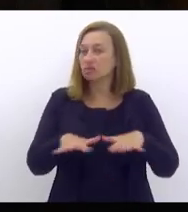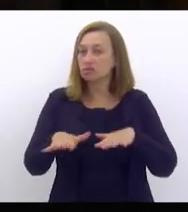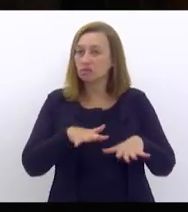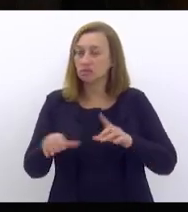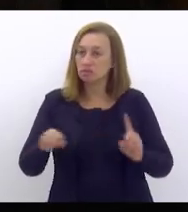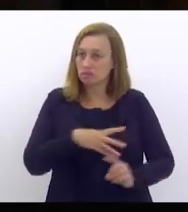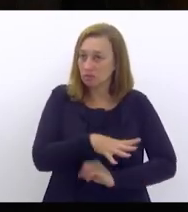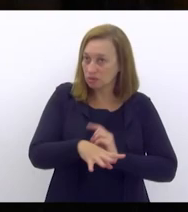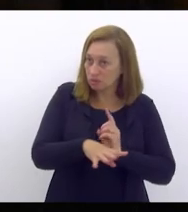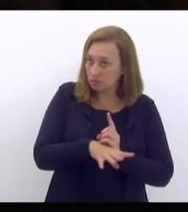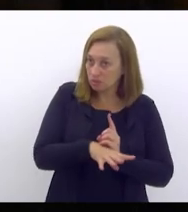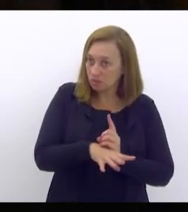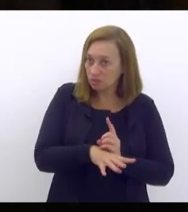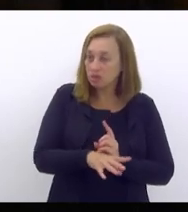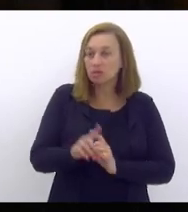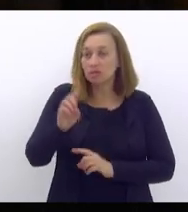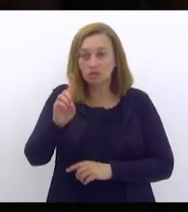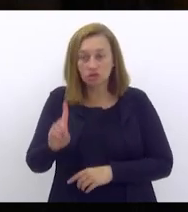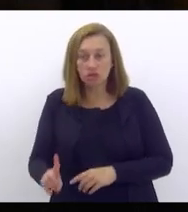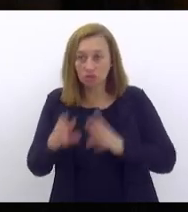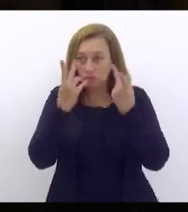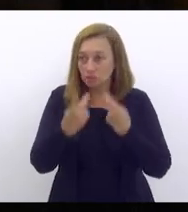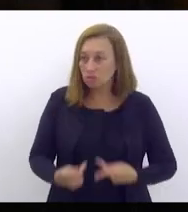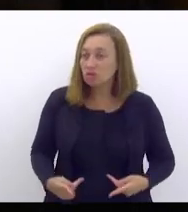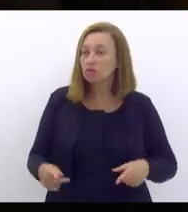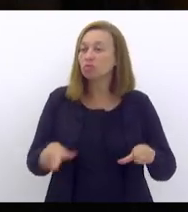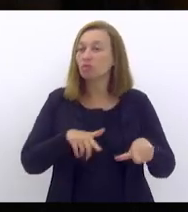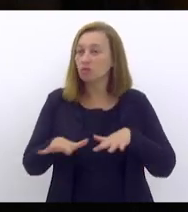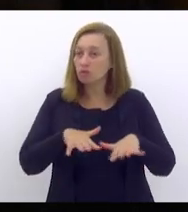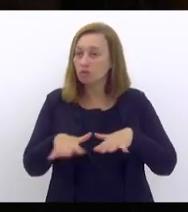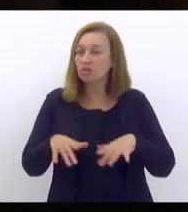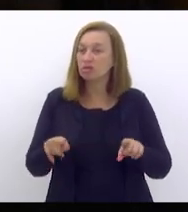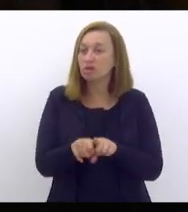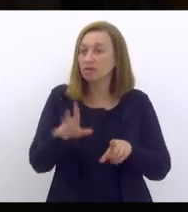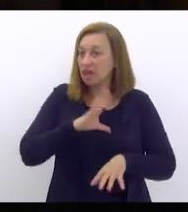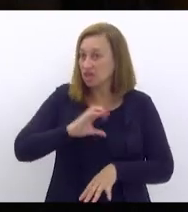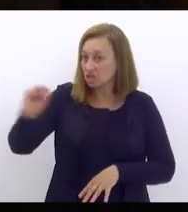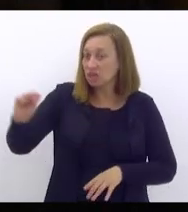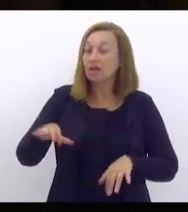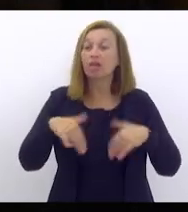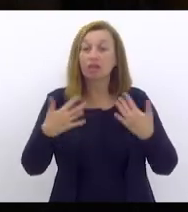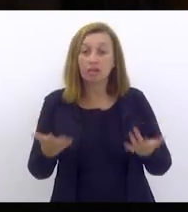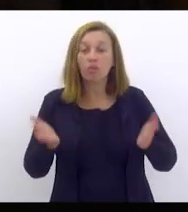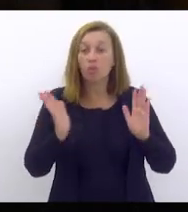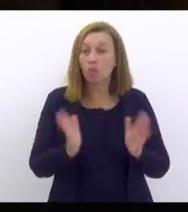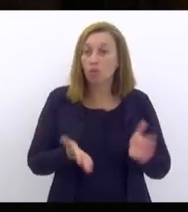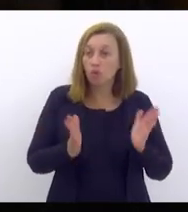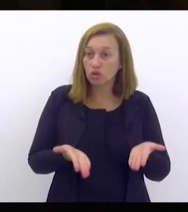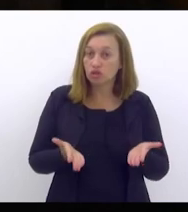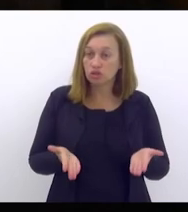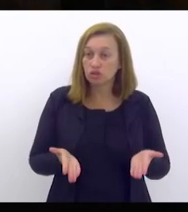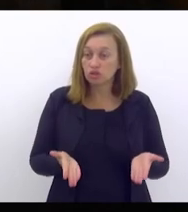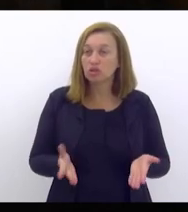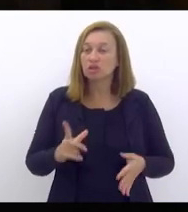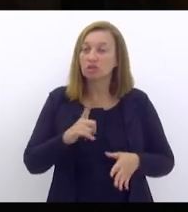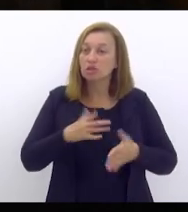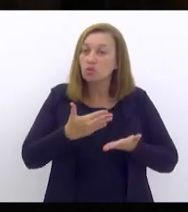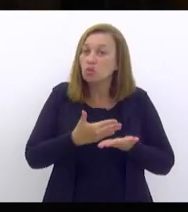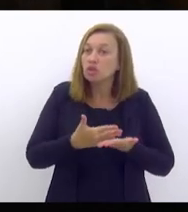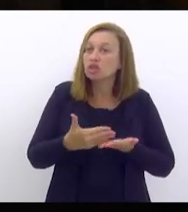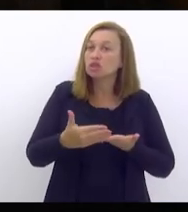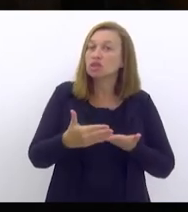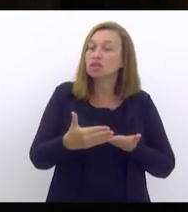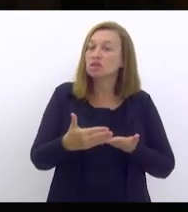sociais, movimentos de direitos humanos, movimentos também de axé. Então, hoje a gente teve o início